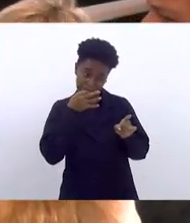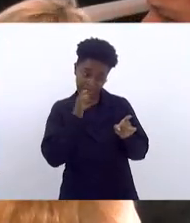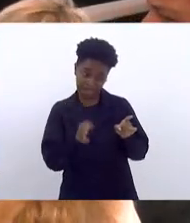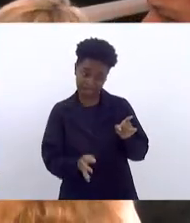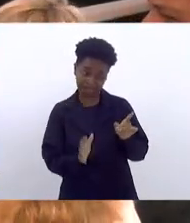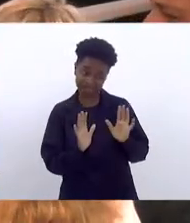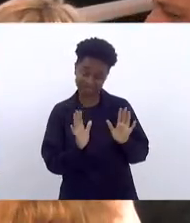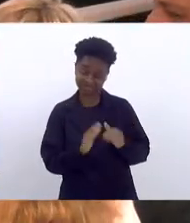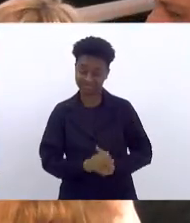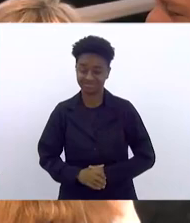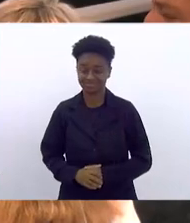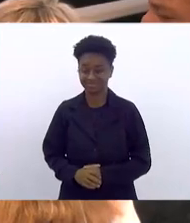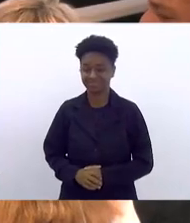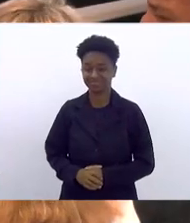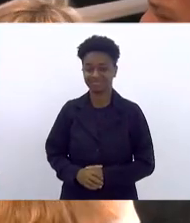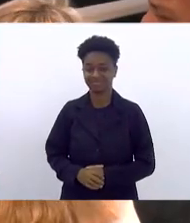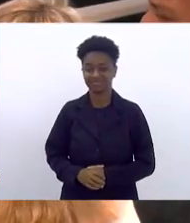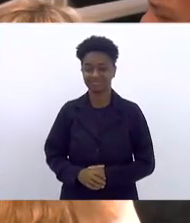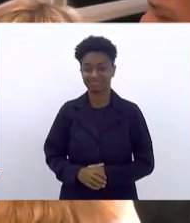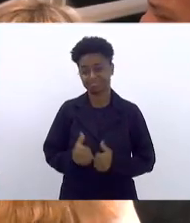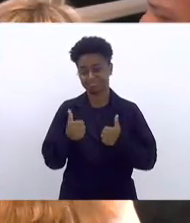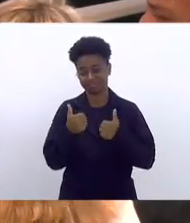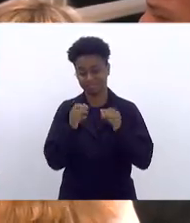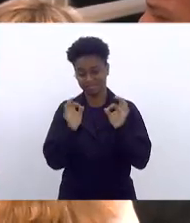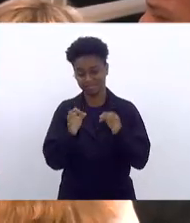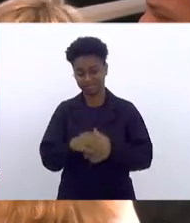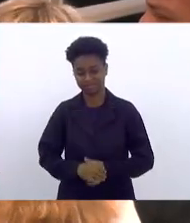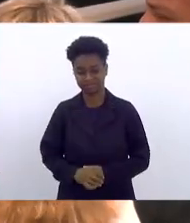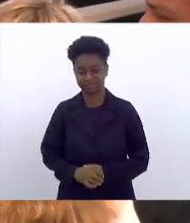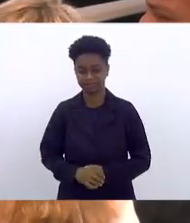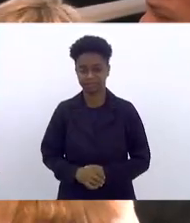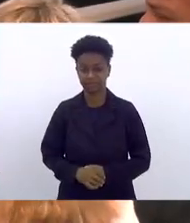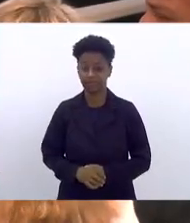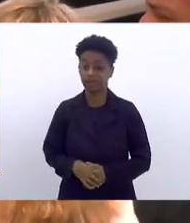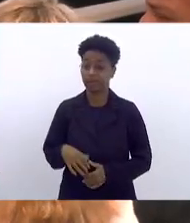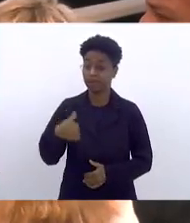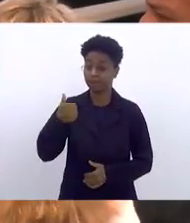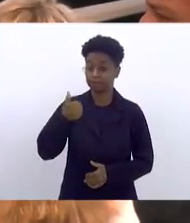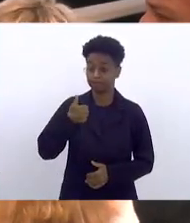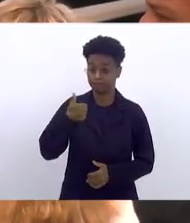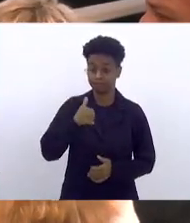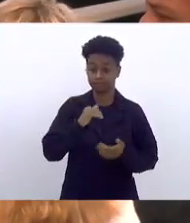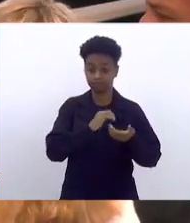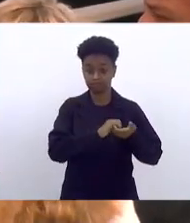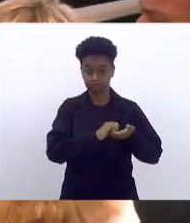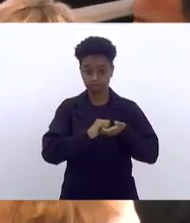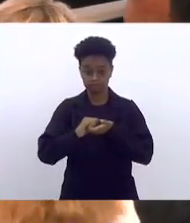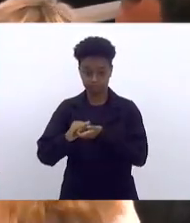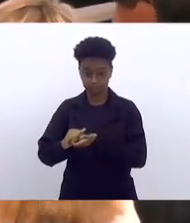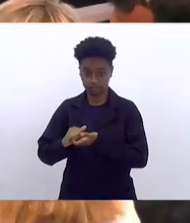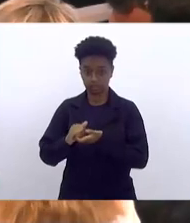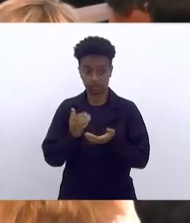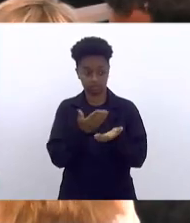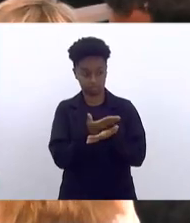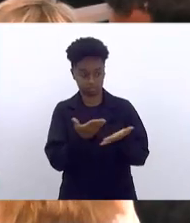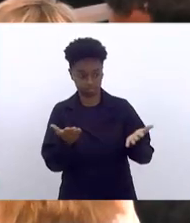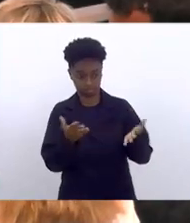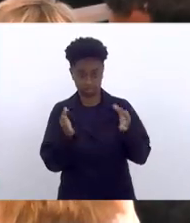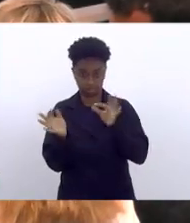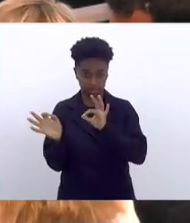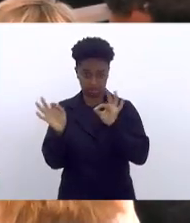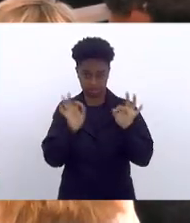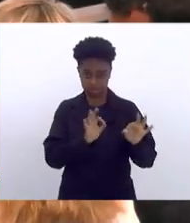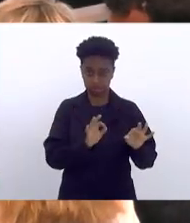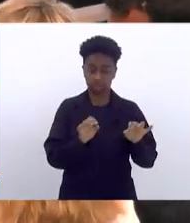certo primeiro eu ia saudar a audiência saudar o